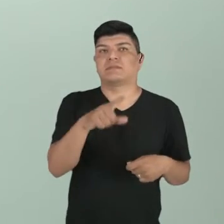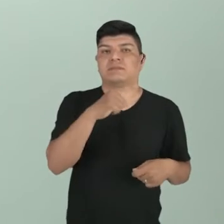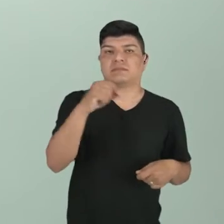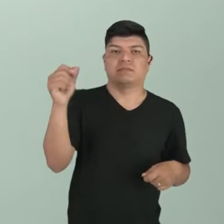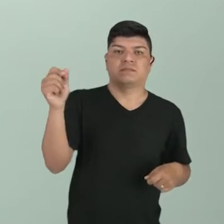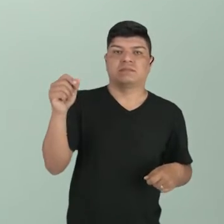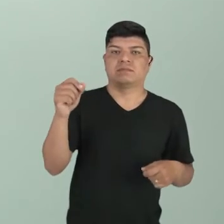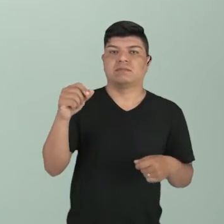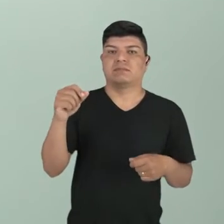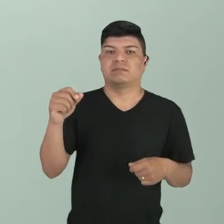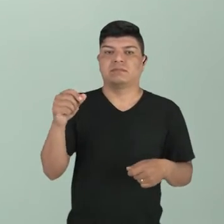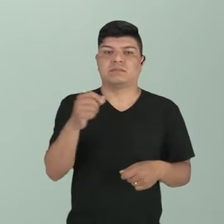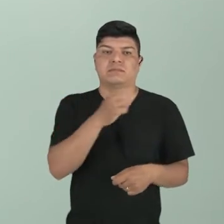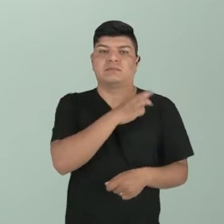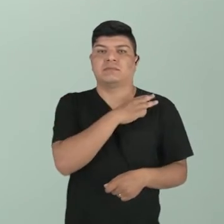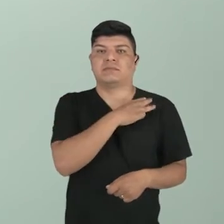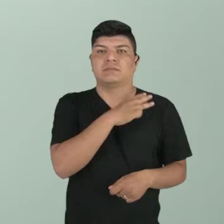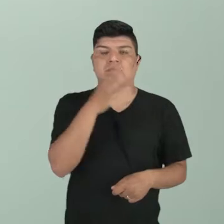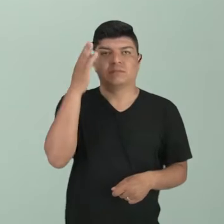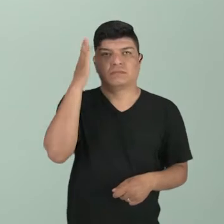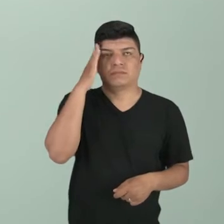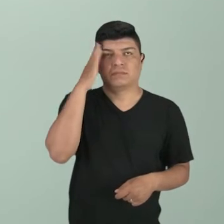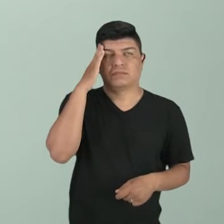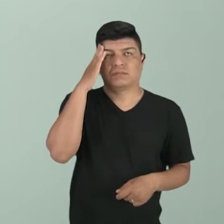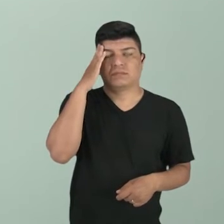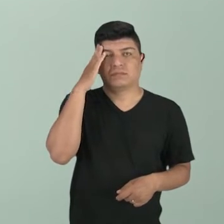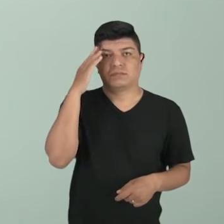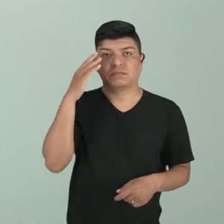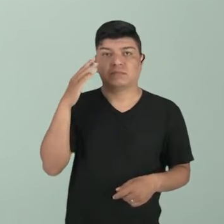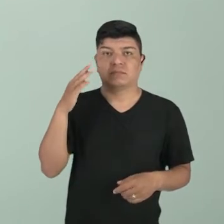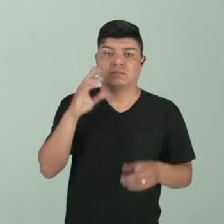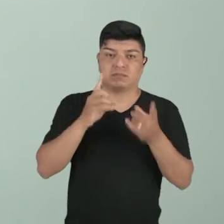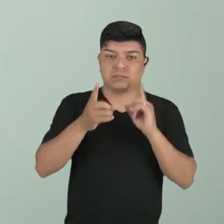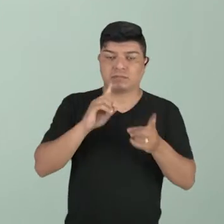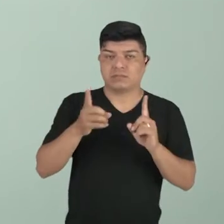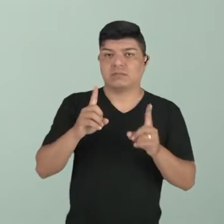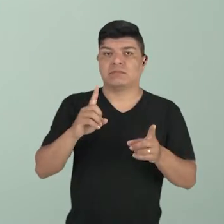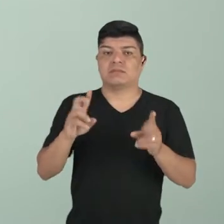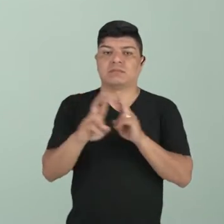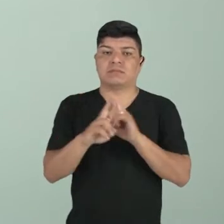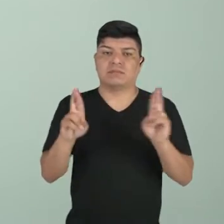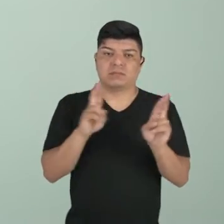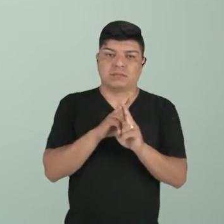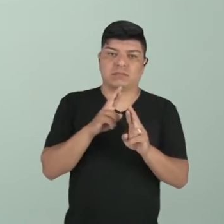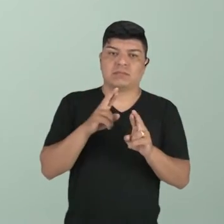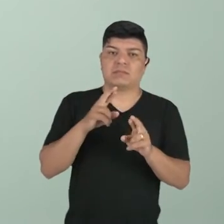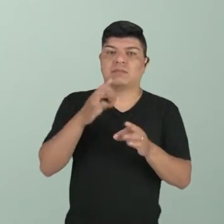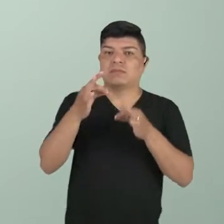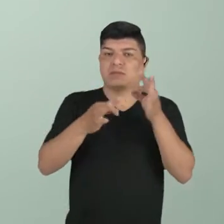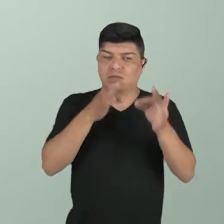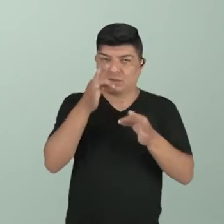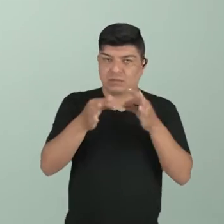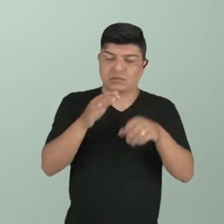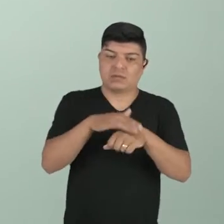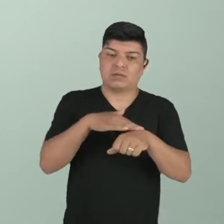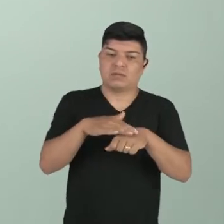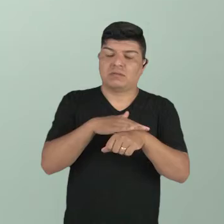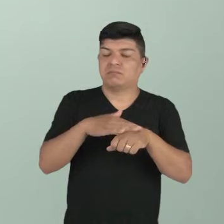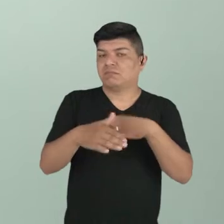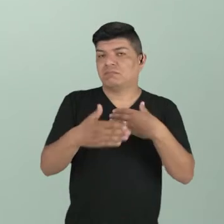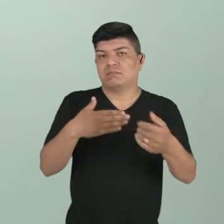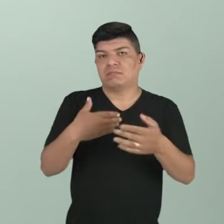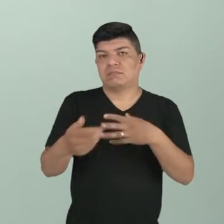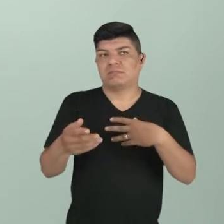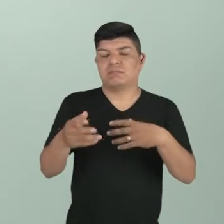do ensino médio, você saiba debater, relacionar, comentar, conversar com qualquer pessoa